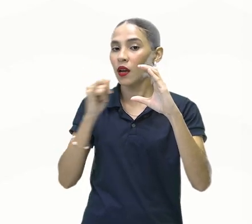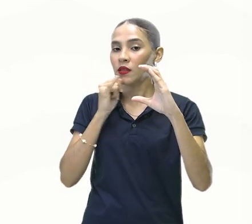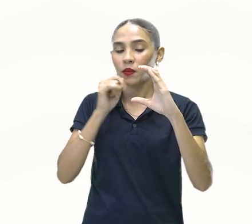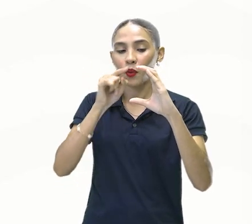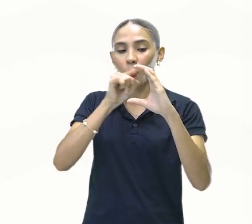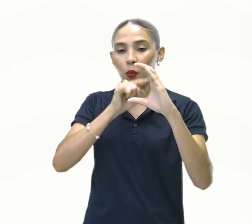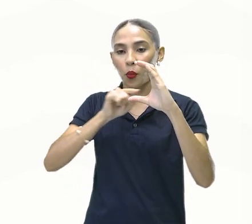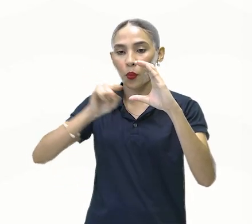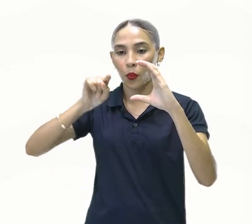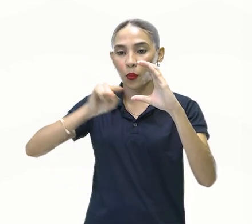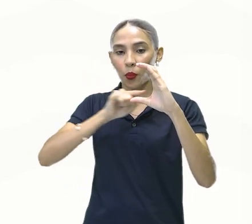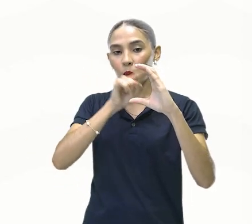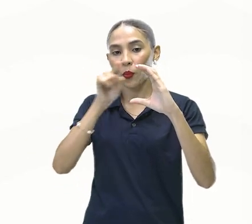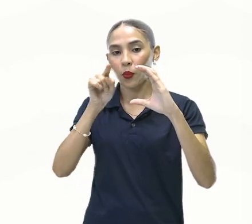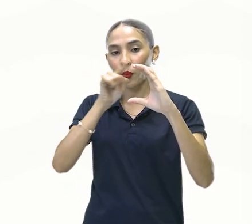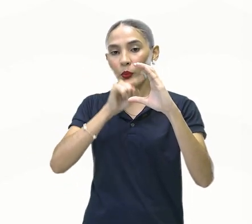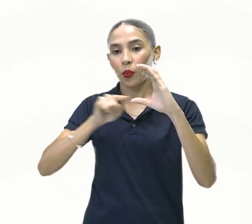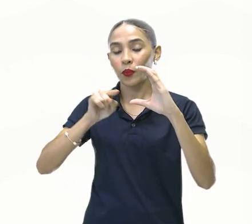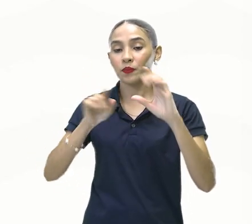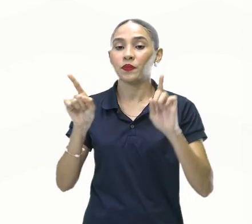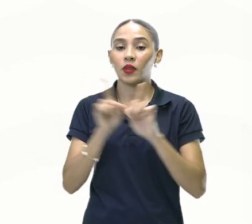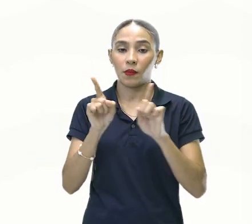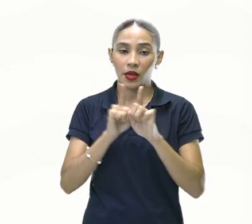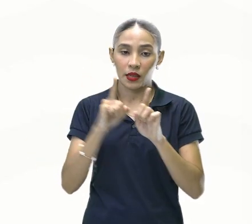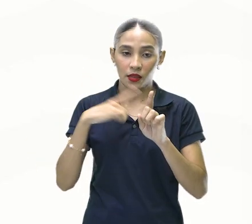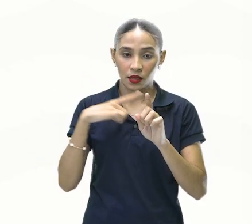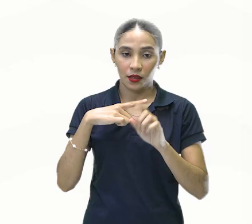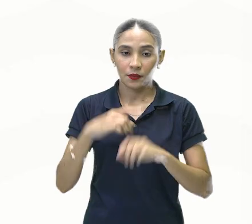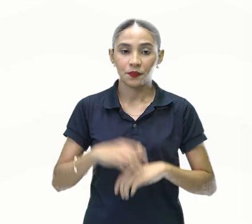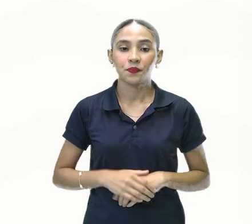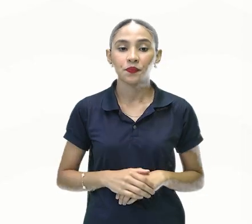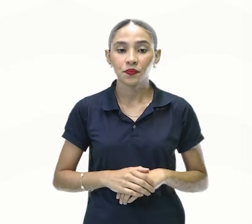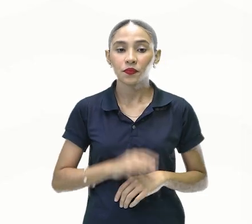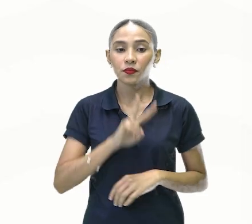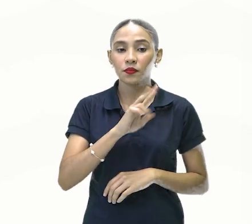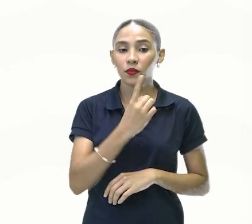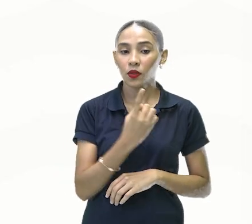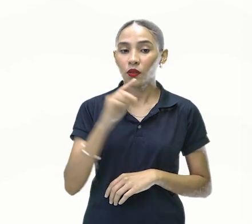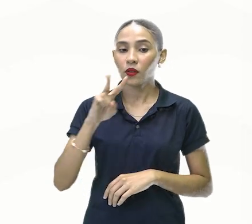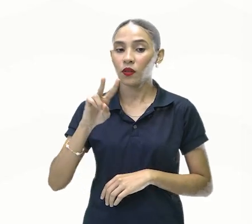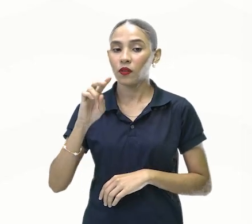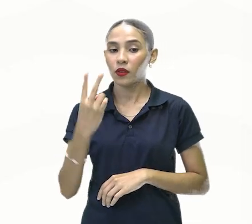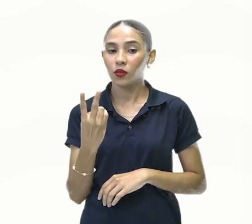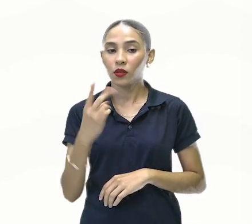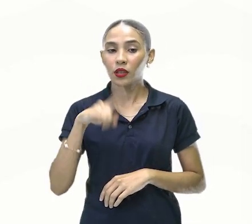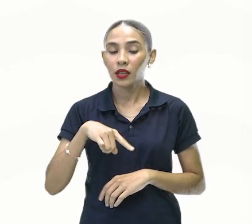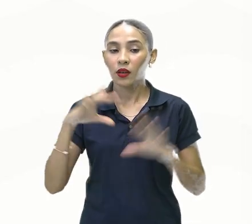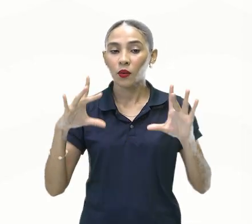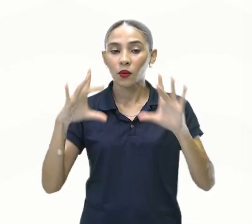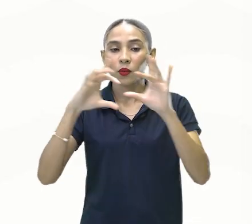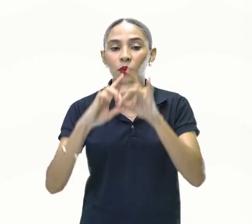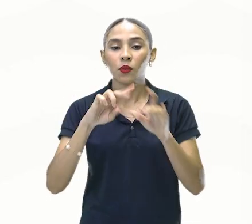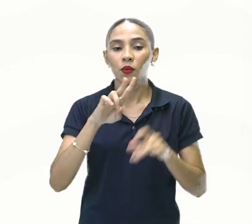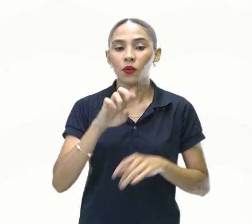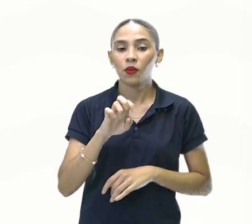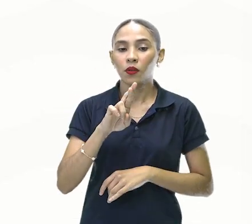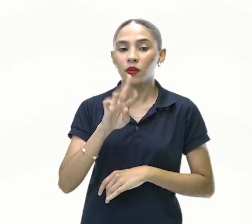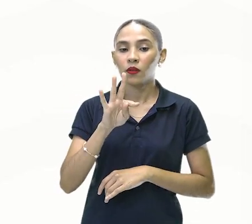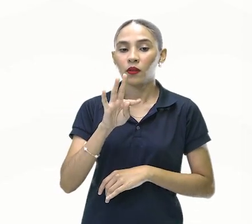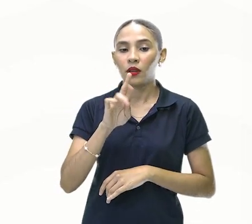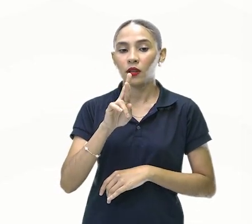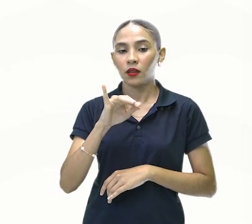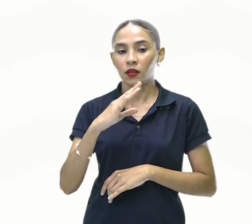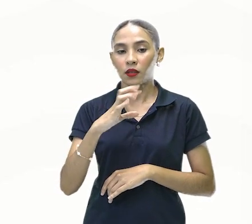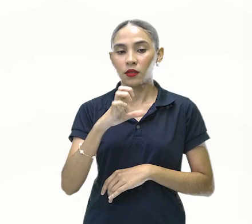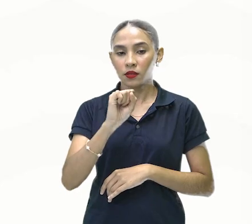de curvatura, tá? E a gente tem também V1 e V2, que são os vértices da lente. Veja